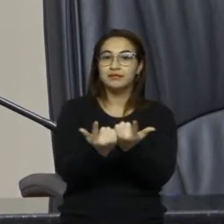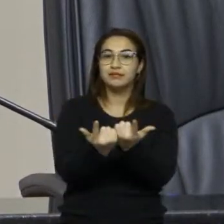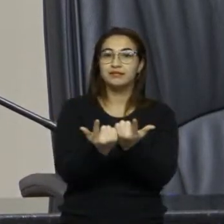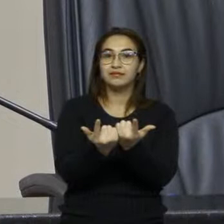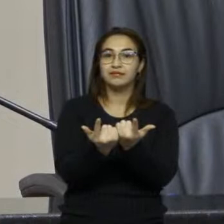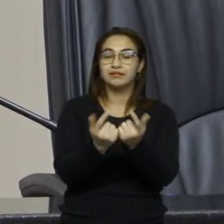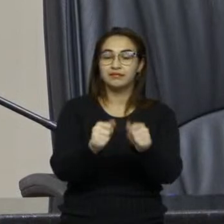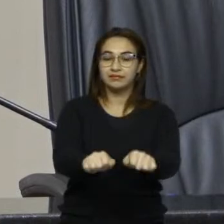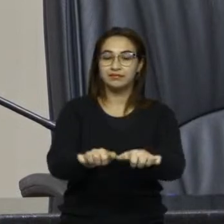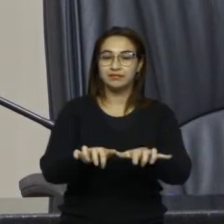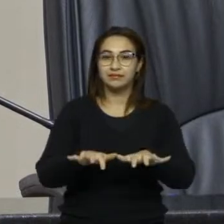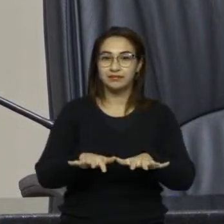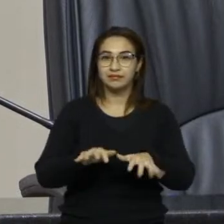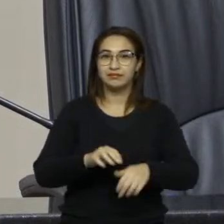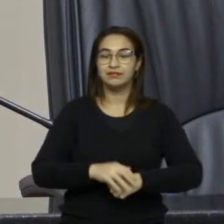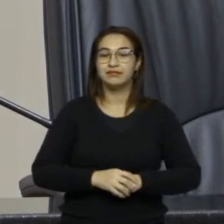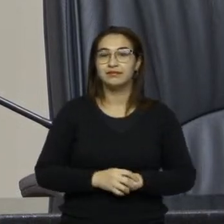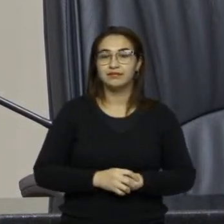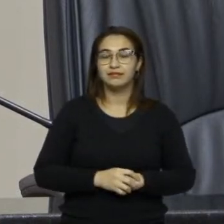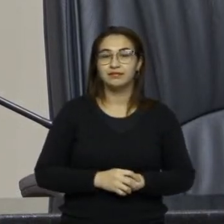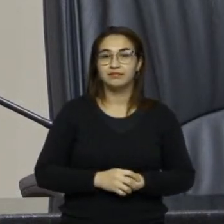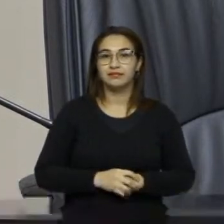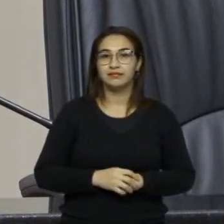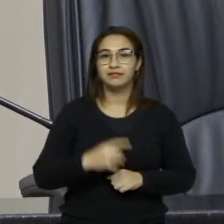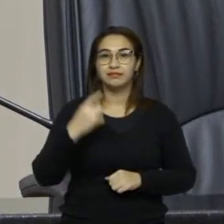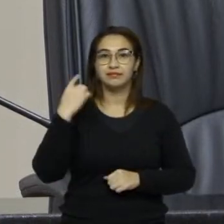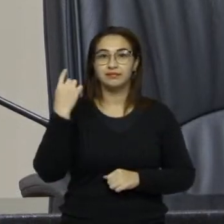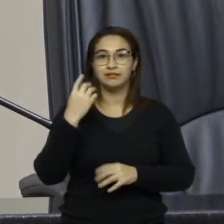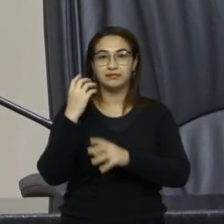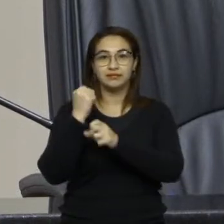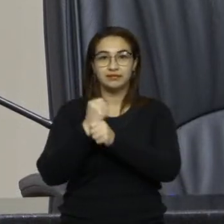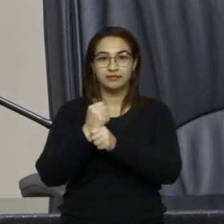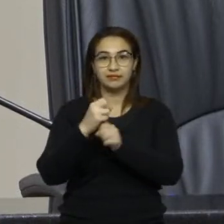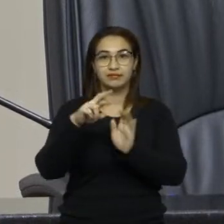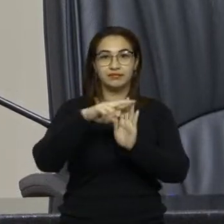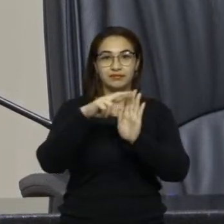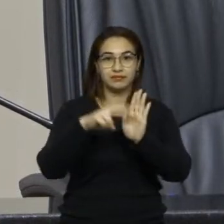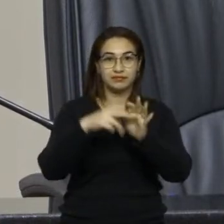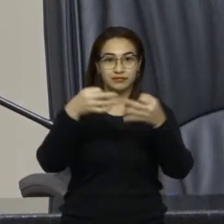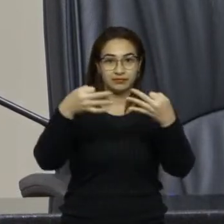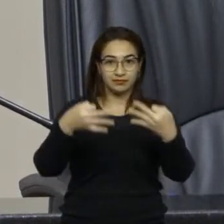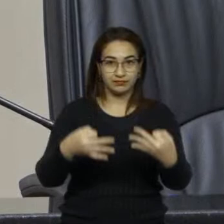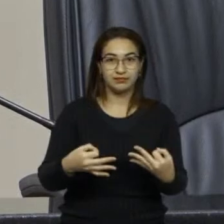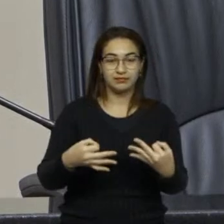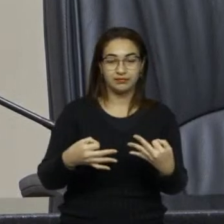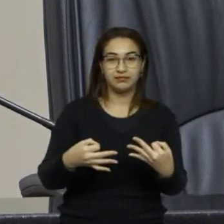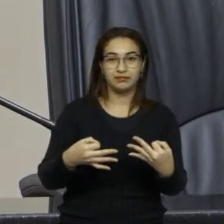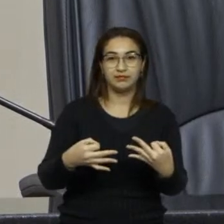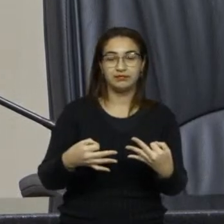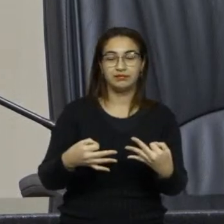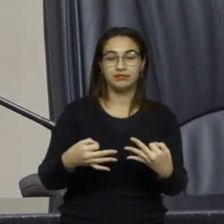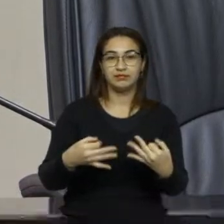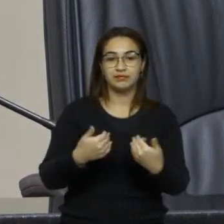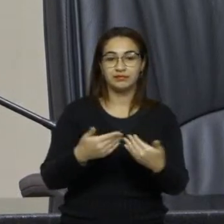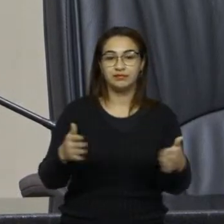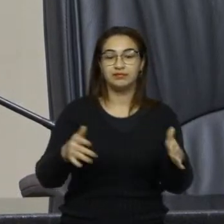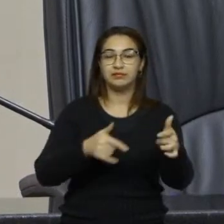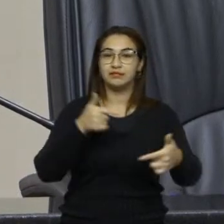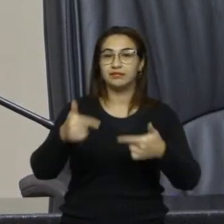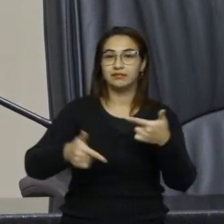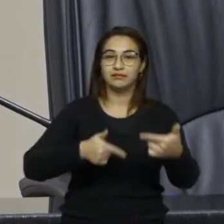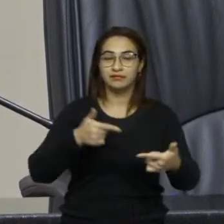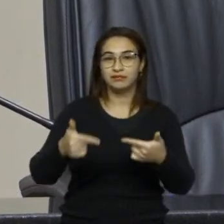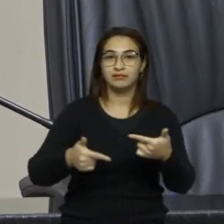em sessão ordinária. Havendo um quórum regimental, o senhor presidente declarou abertos os